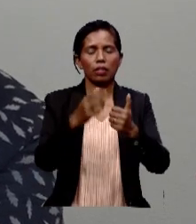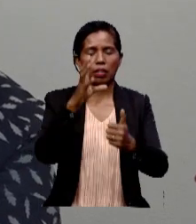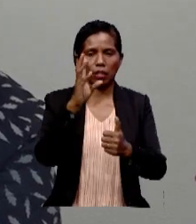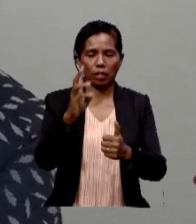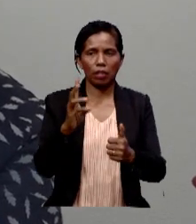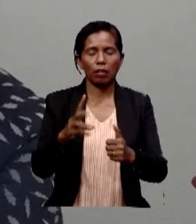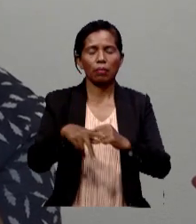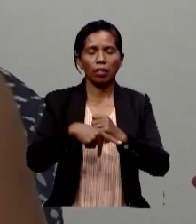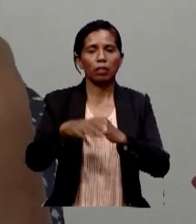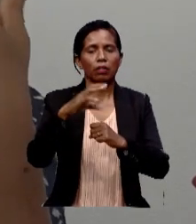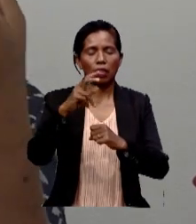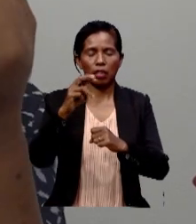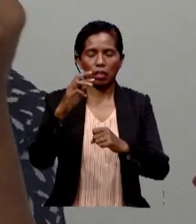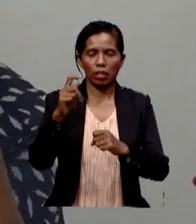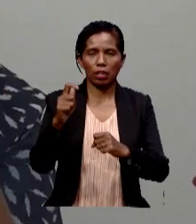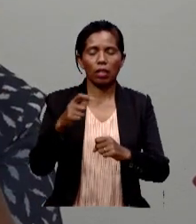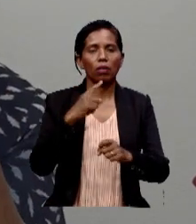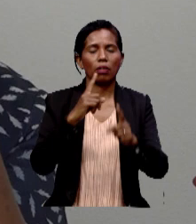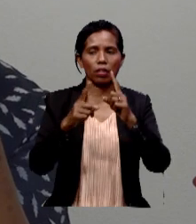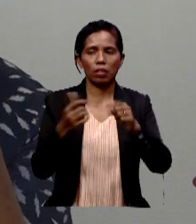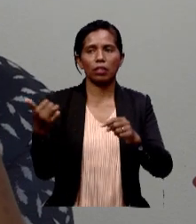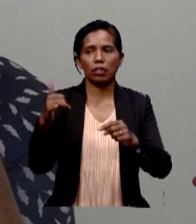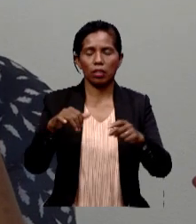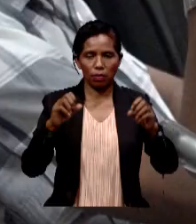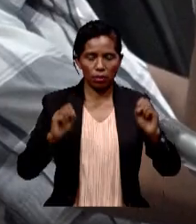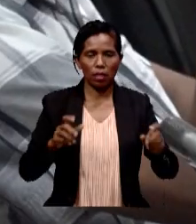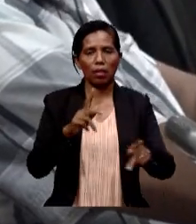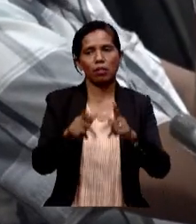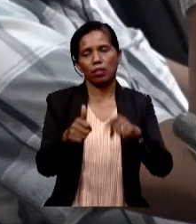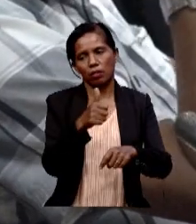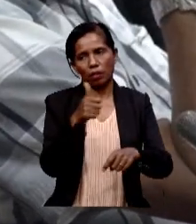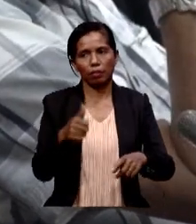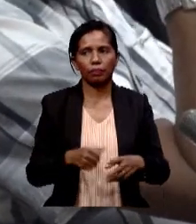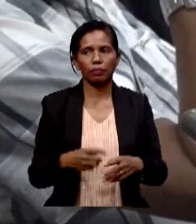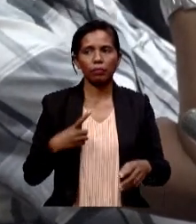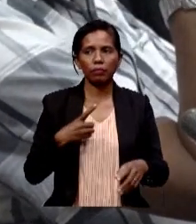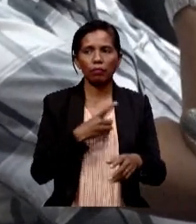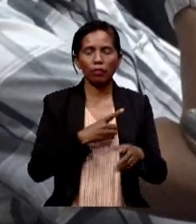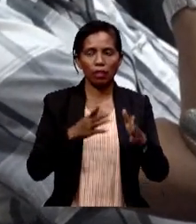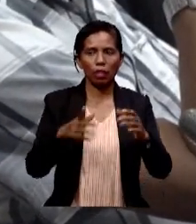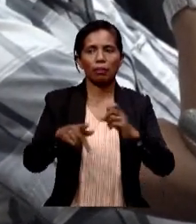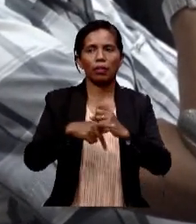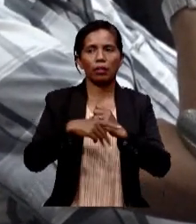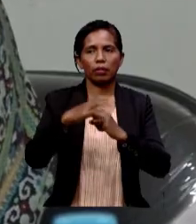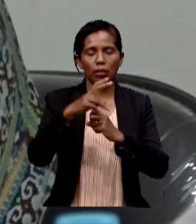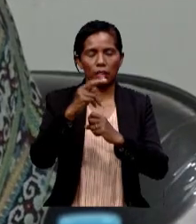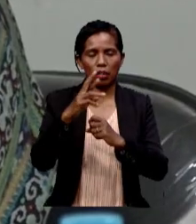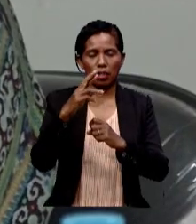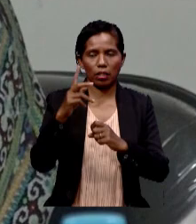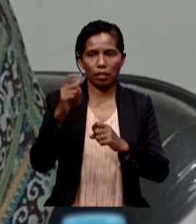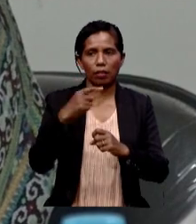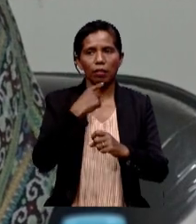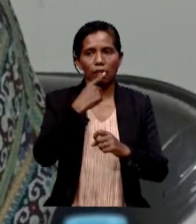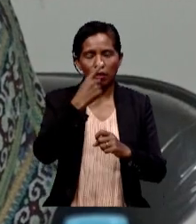colhe, seria o cara que é preferência para ser. Nunemos deputada bancada CNRT Carmelita Caetano